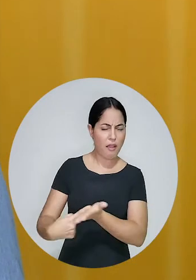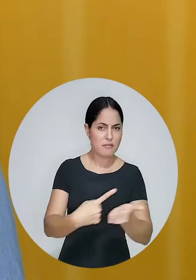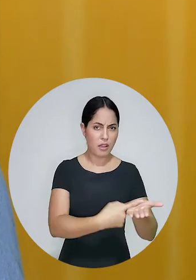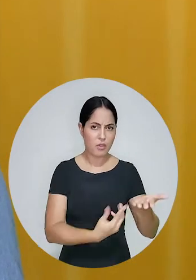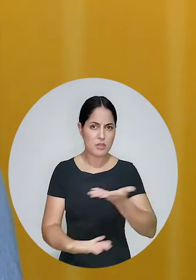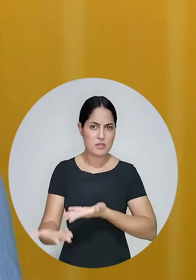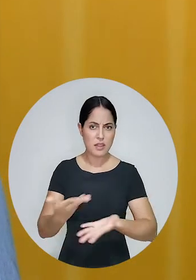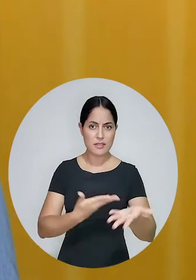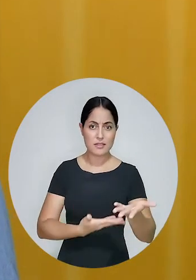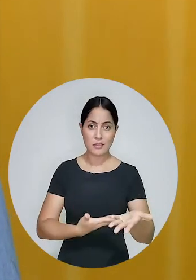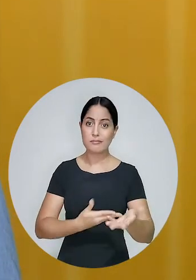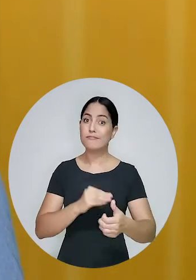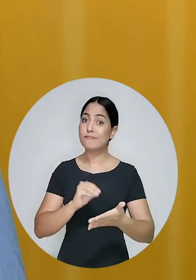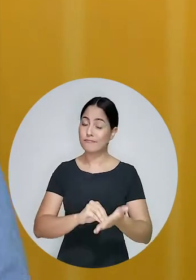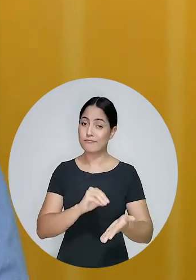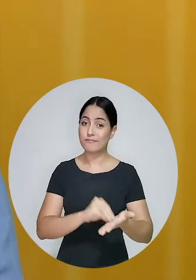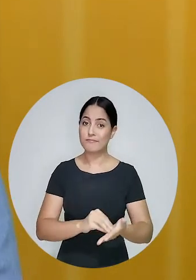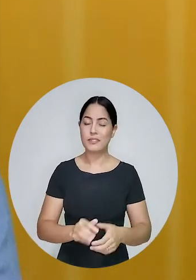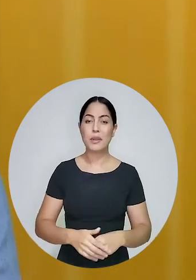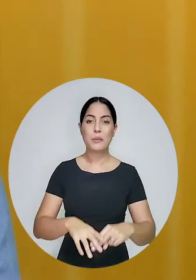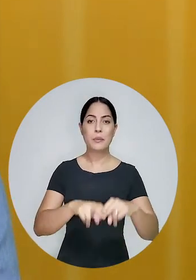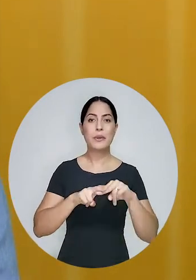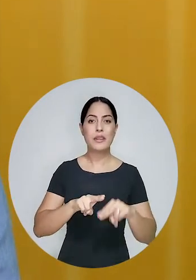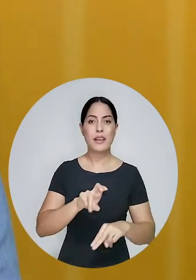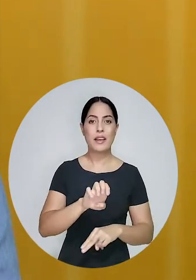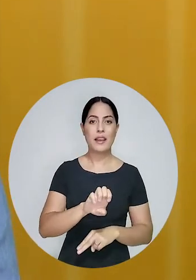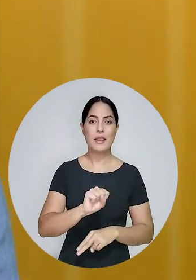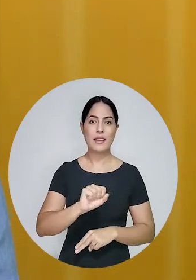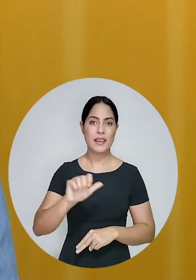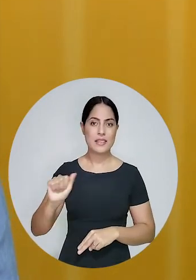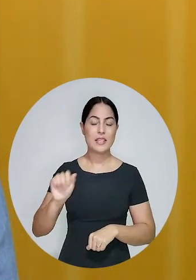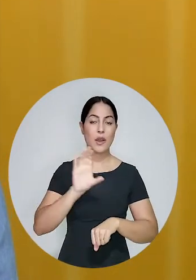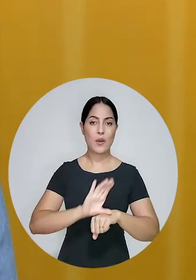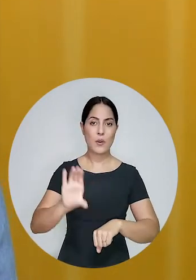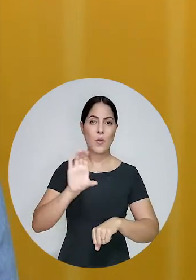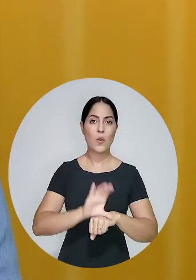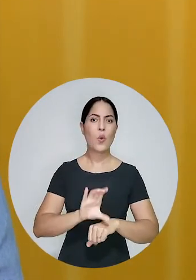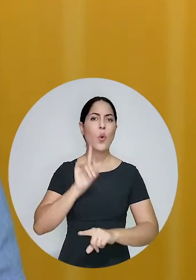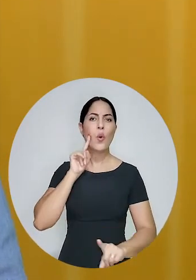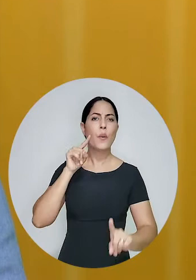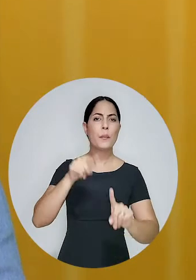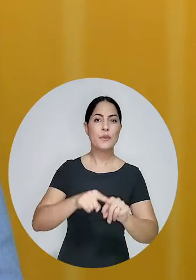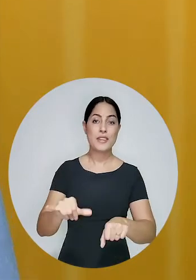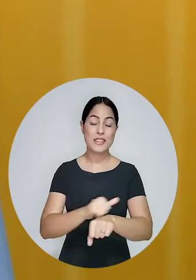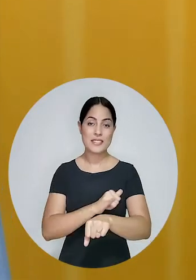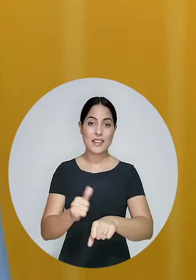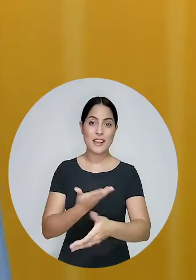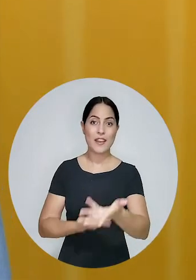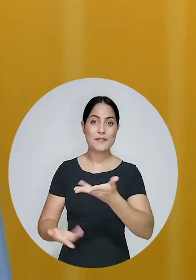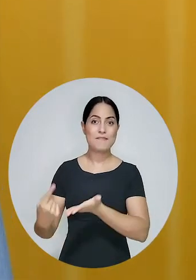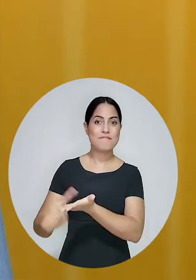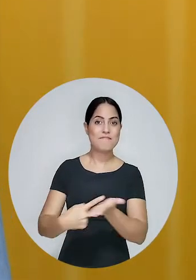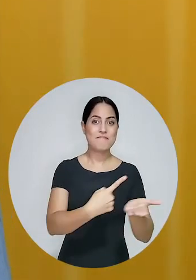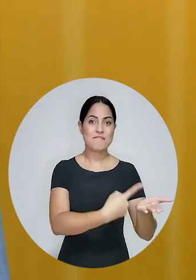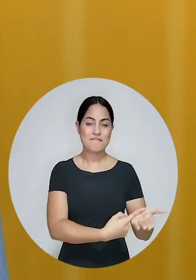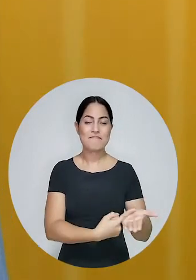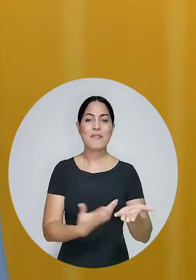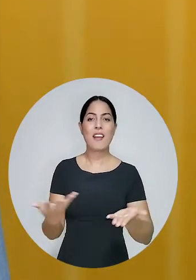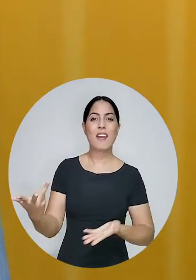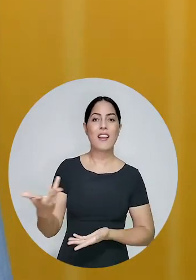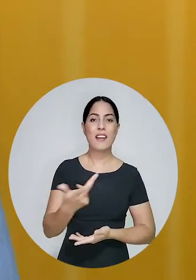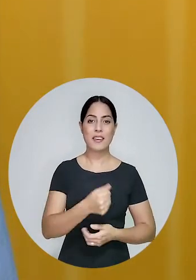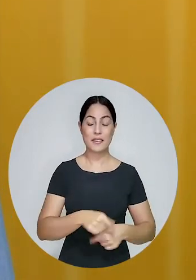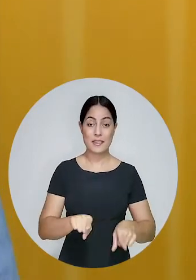em técnicas de negociação. Pensando nisso, a ESA Nacional oferece um curso para aperfeiçoar estratégias de